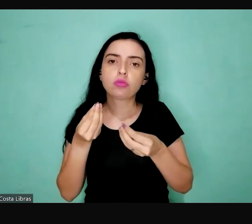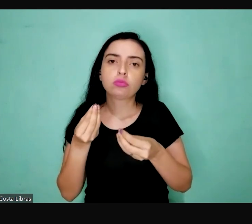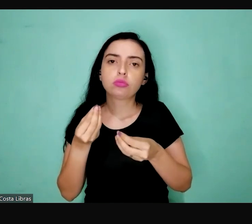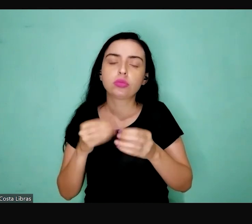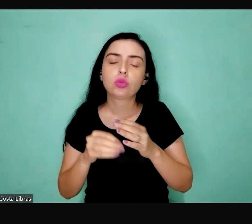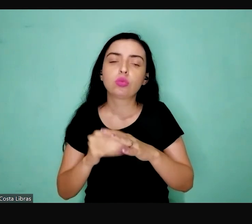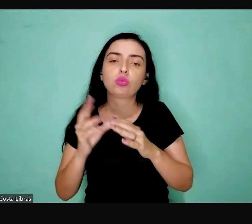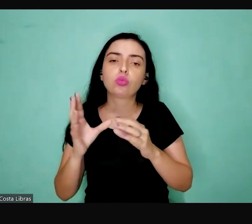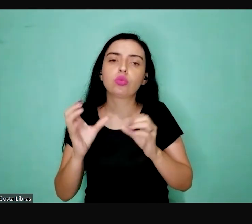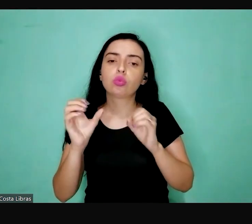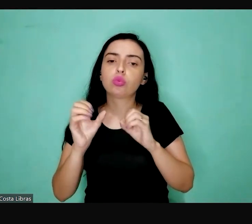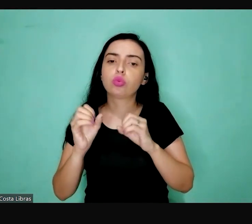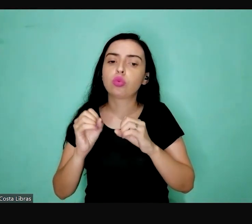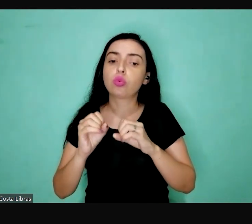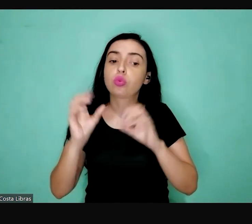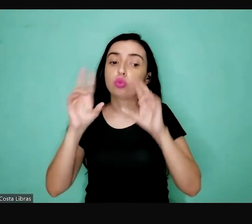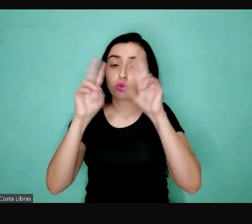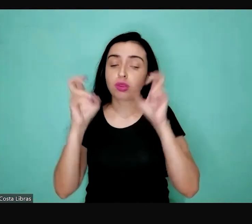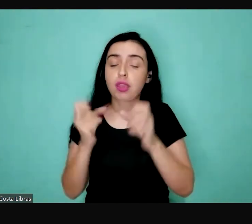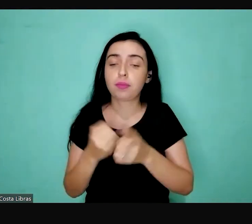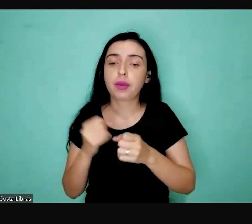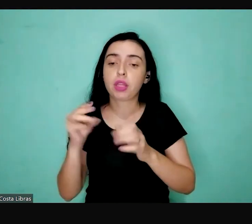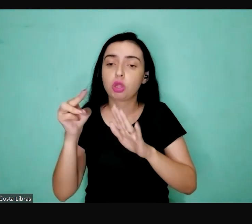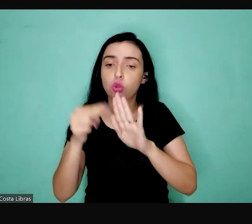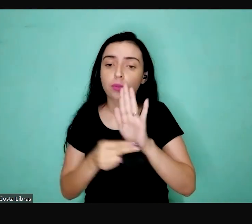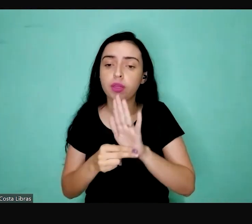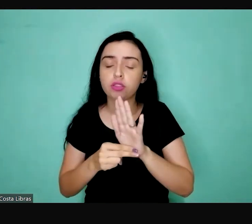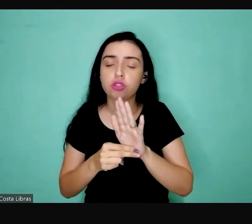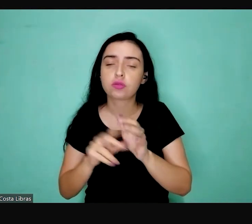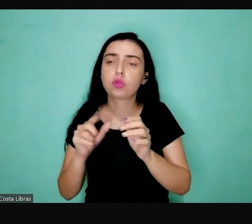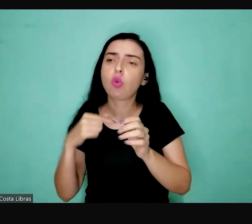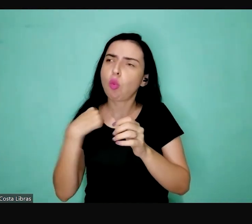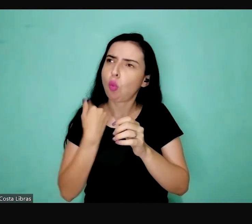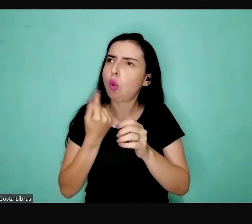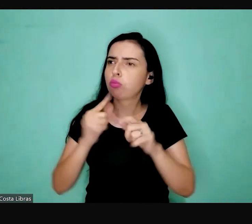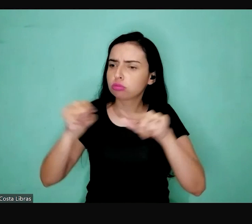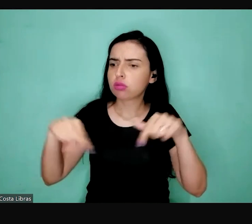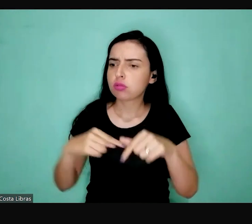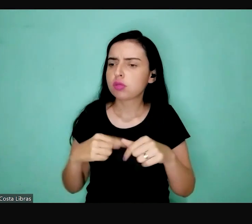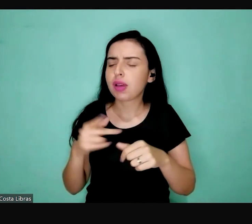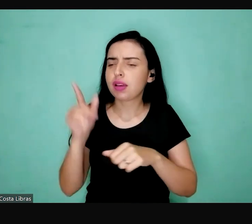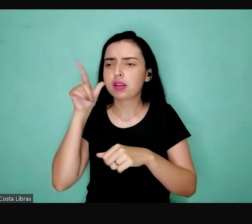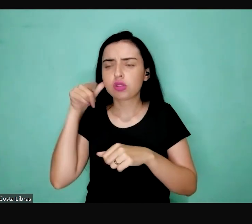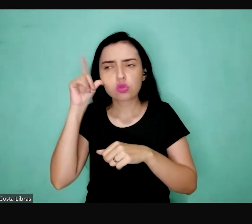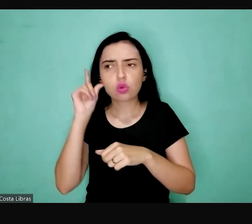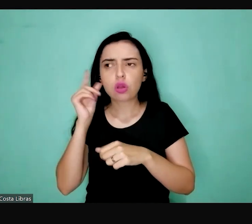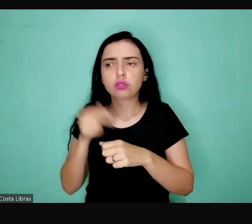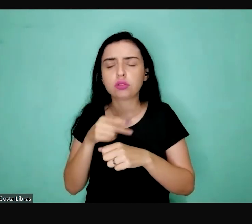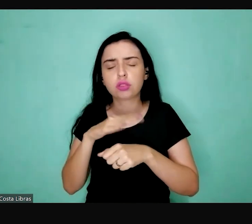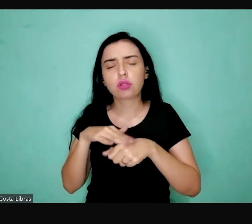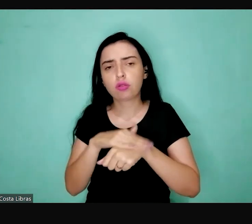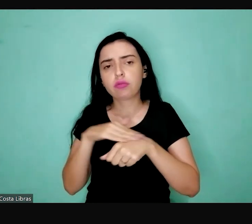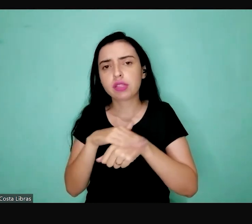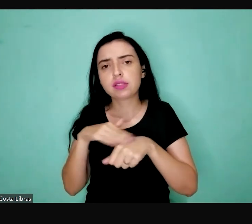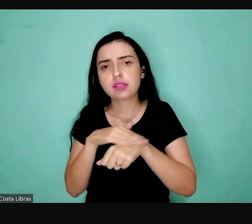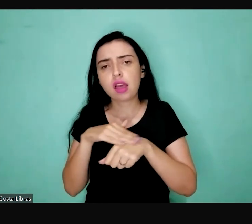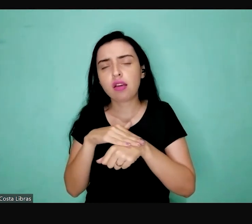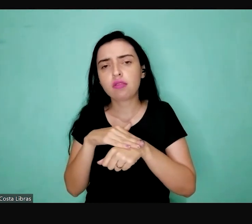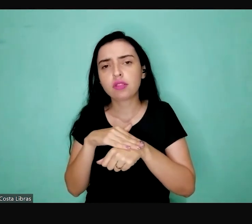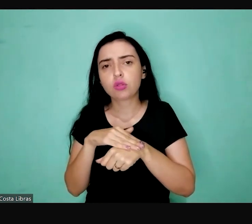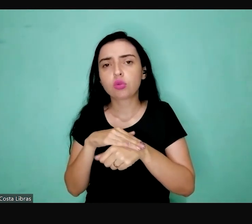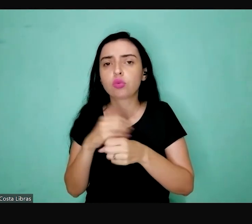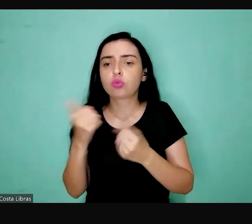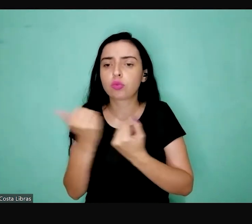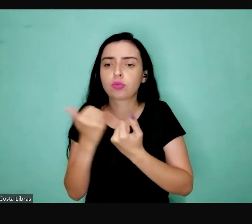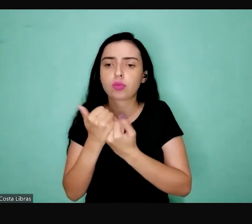normativo. Existe um vício que ontem mesmo no gabinete eu falava com um assessor, o chefe